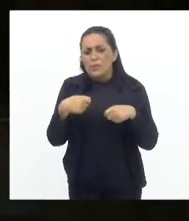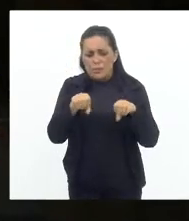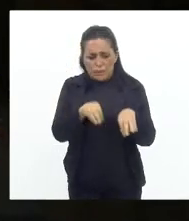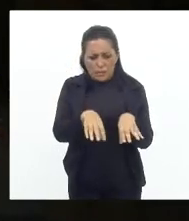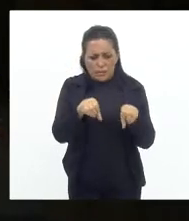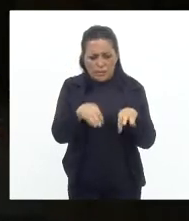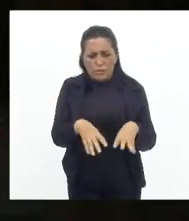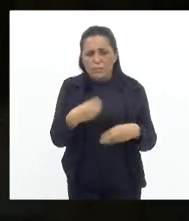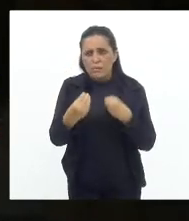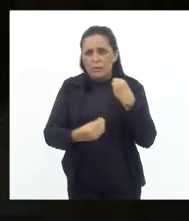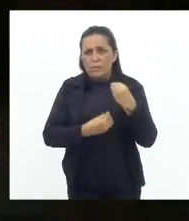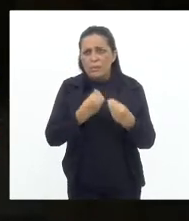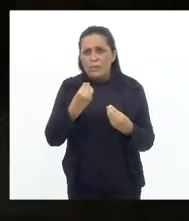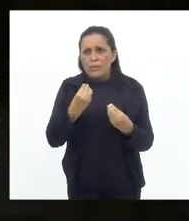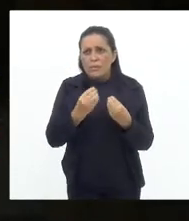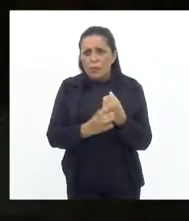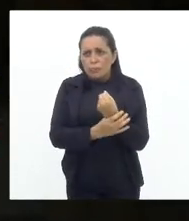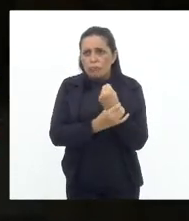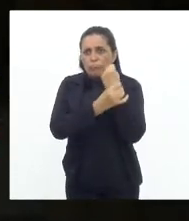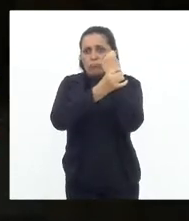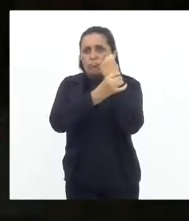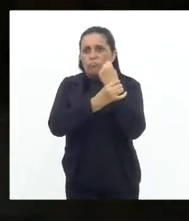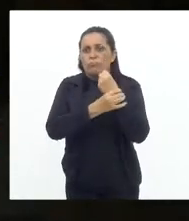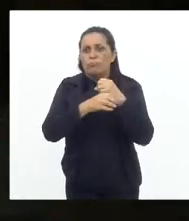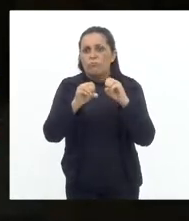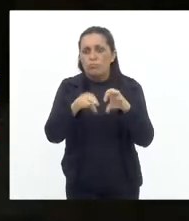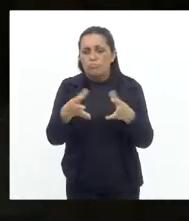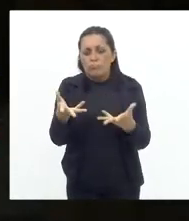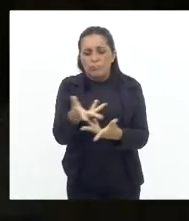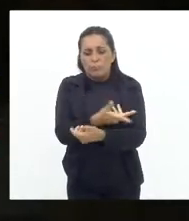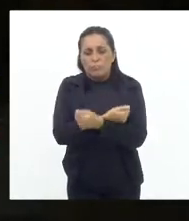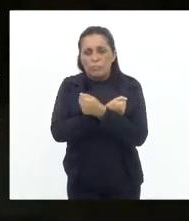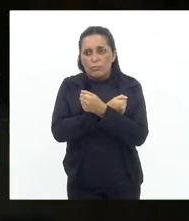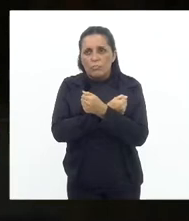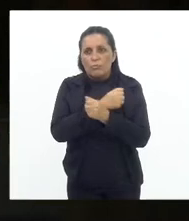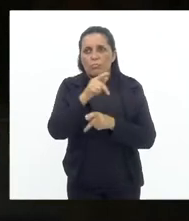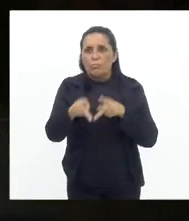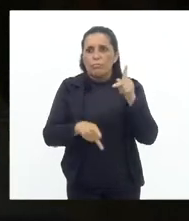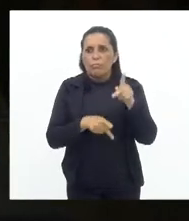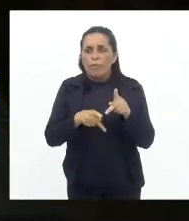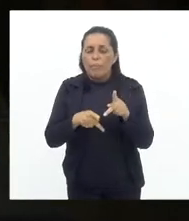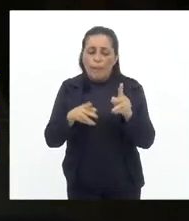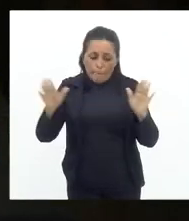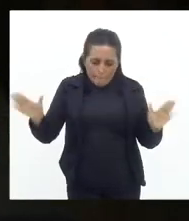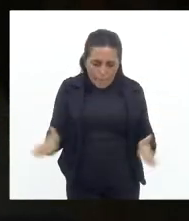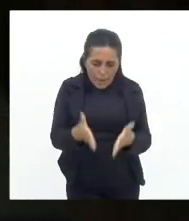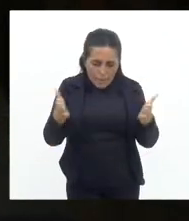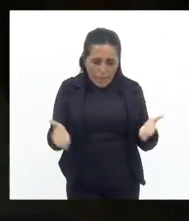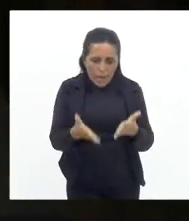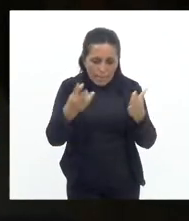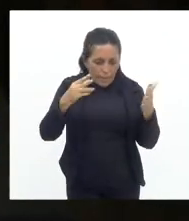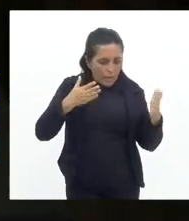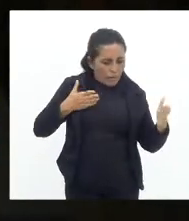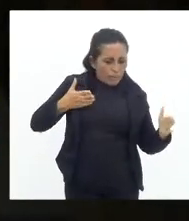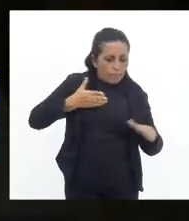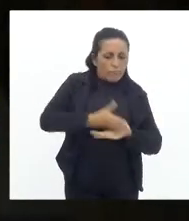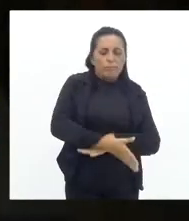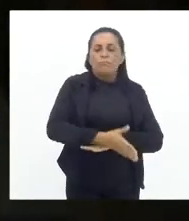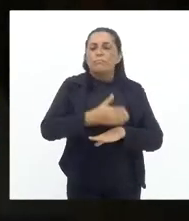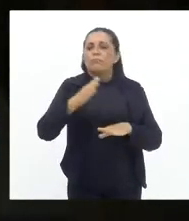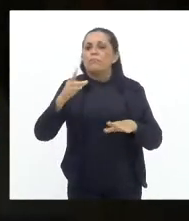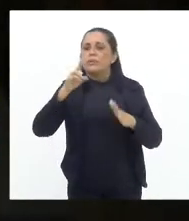para garantir Educação de qualidade para a população e uma delas é estimular o acesso à leitura e o papel das bibliotecas